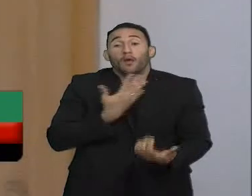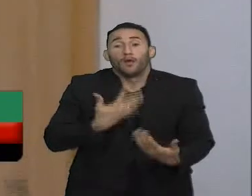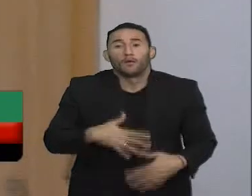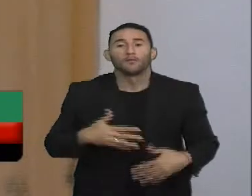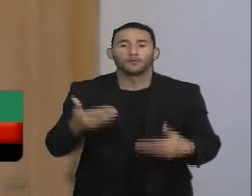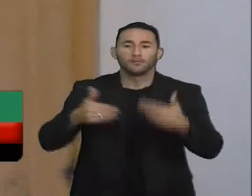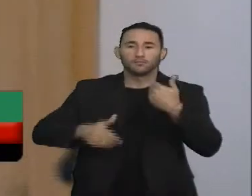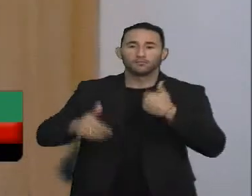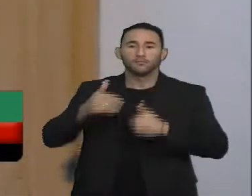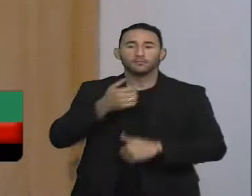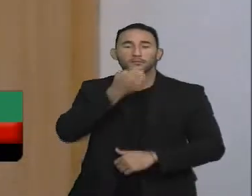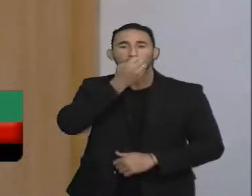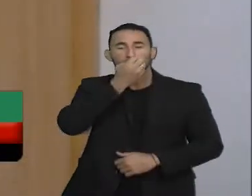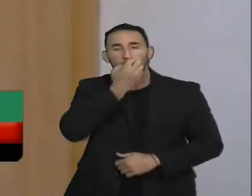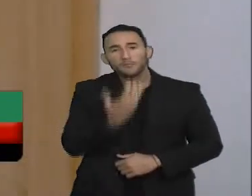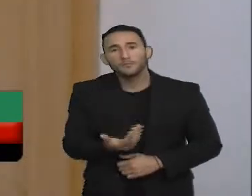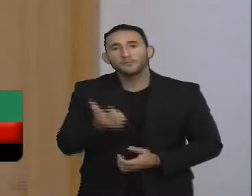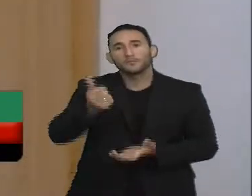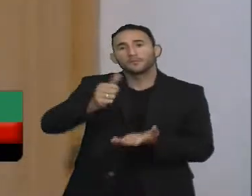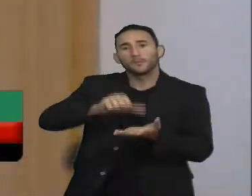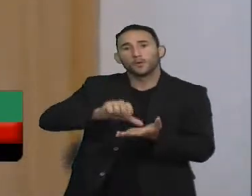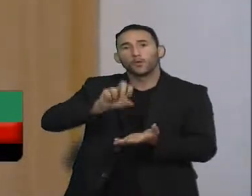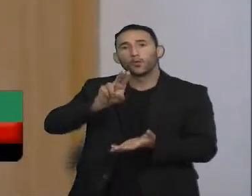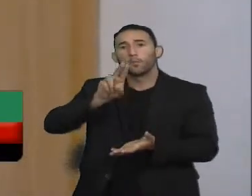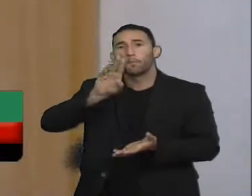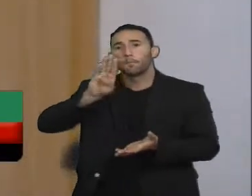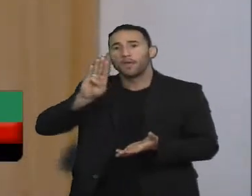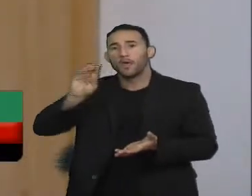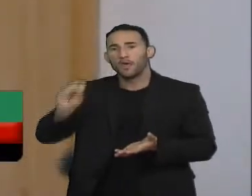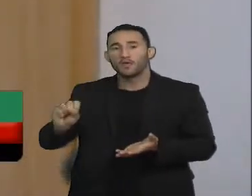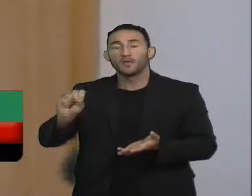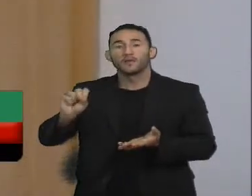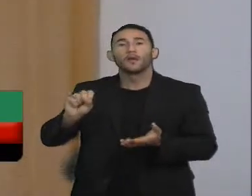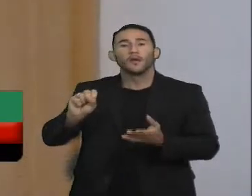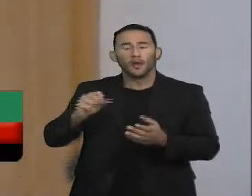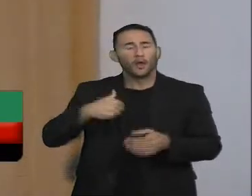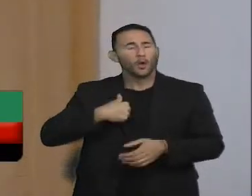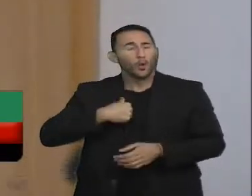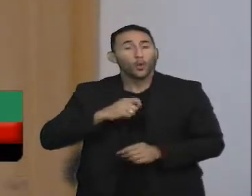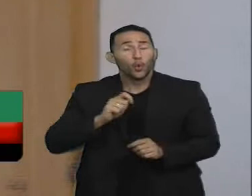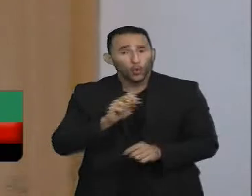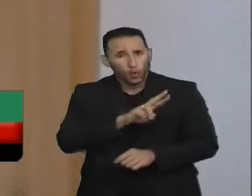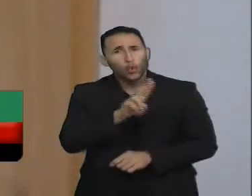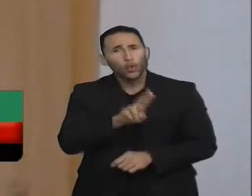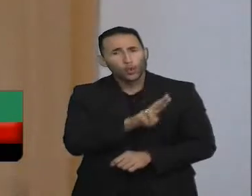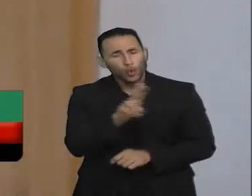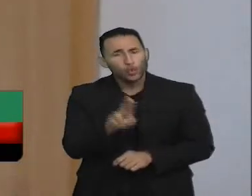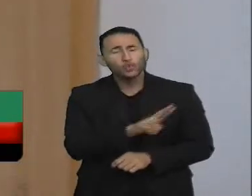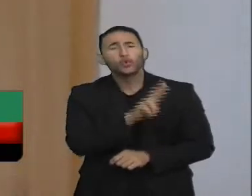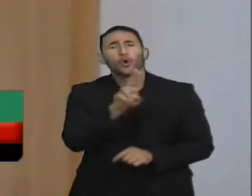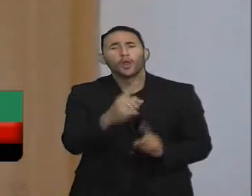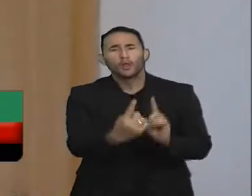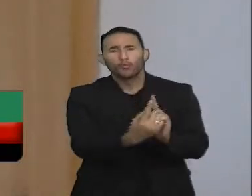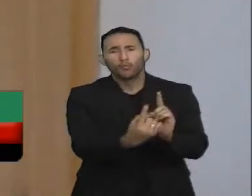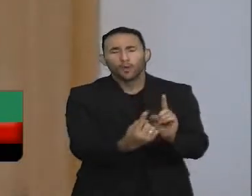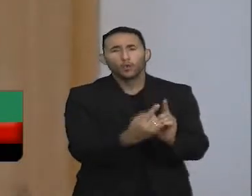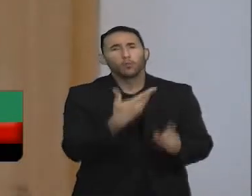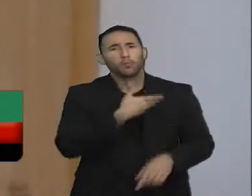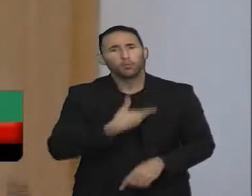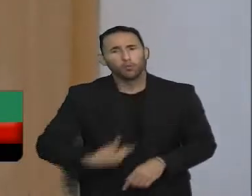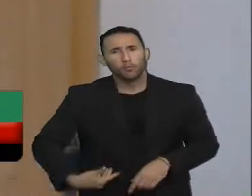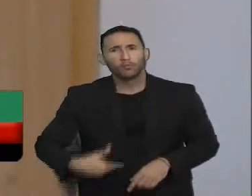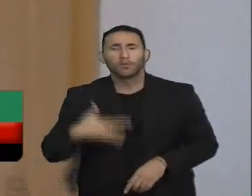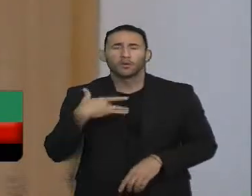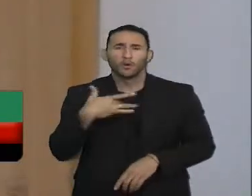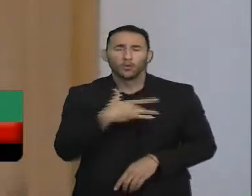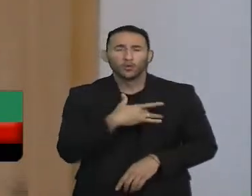tratado naquele pronto-socorro. O pessoal usa a rede pública sempre, tanto na UPA Centro também. O César aqui